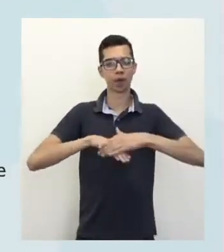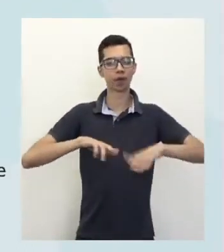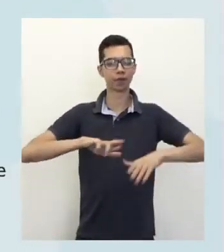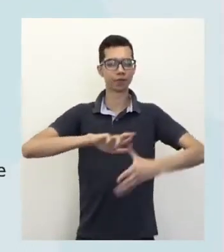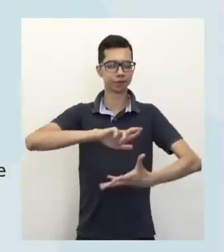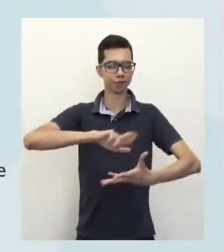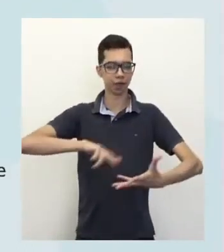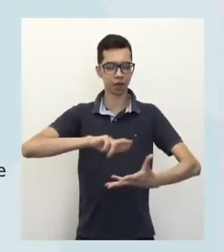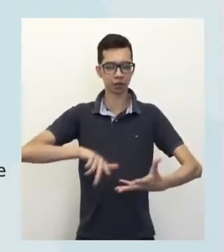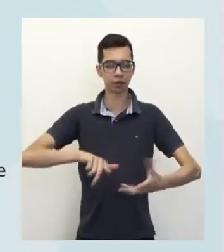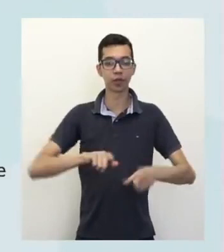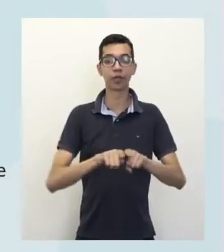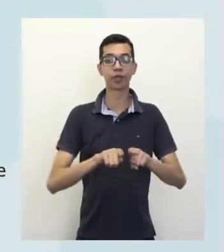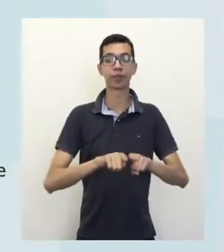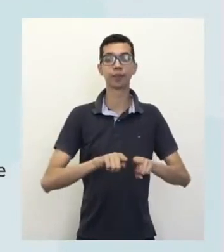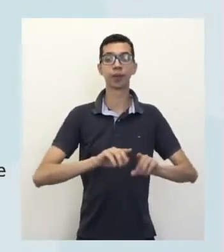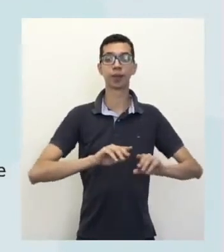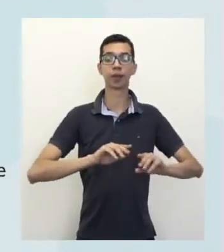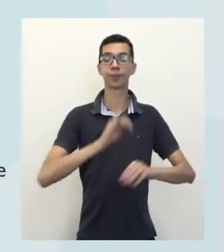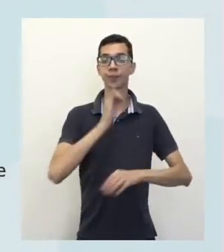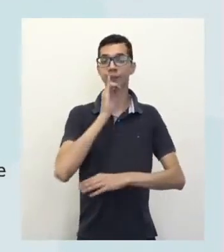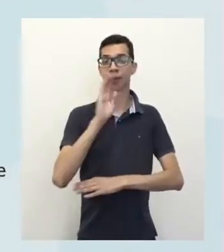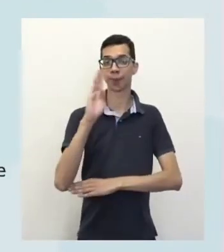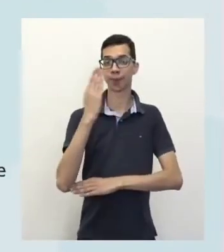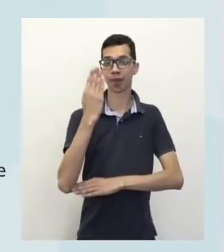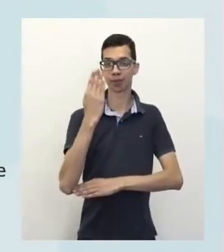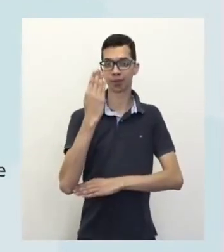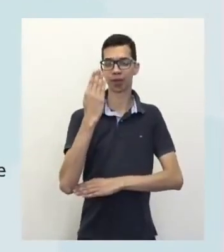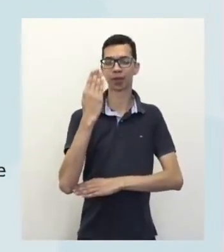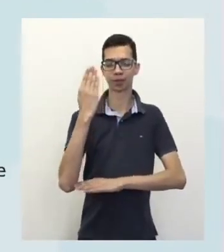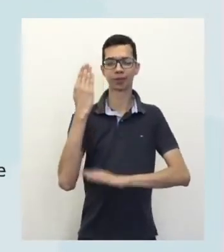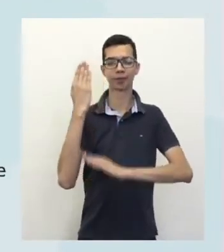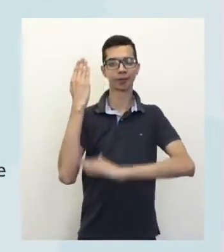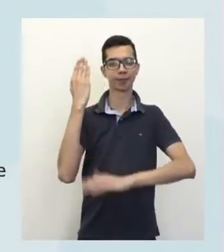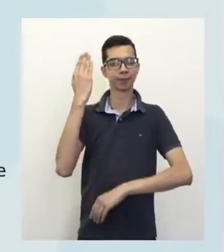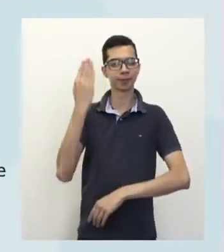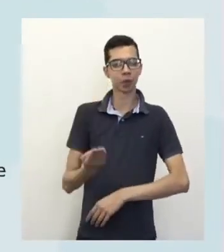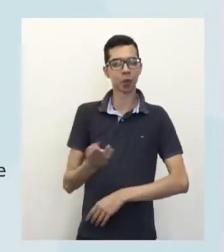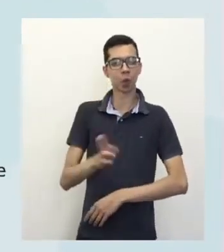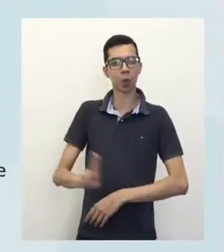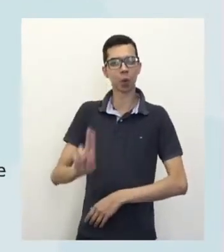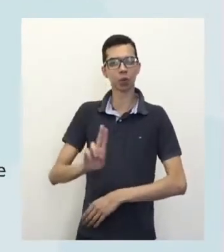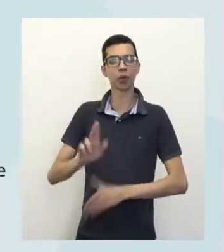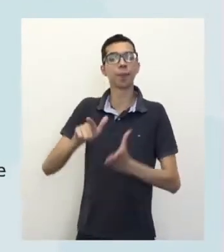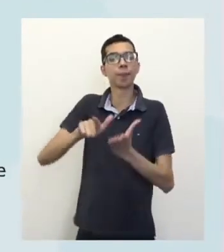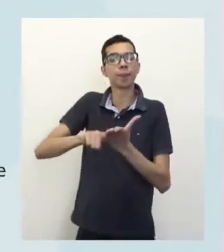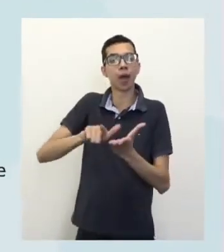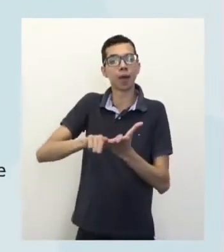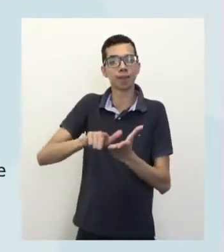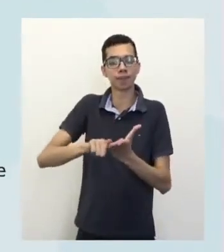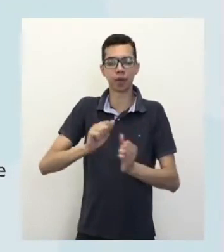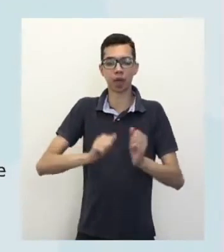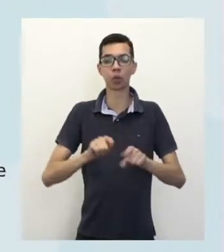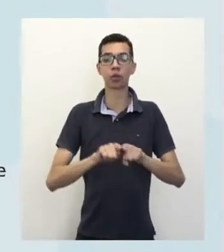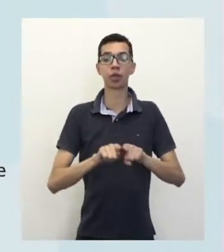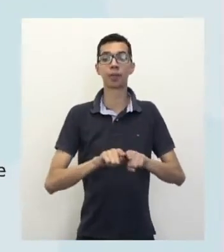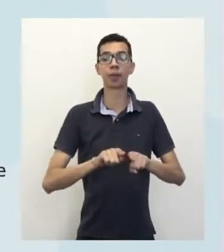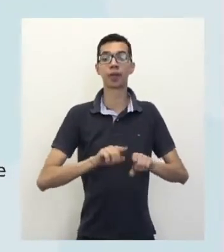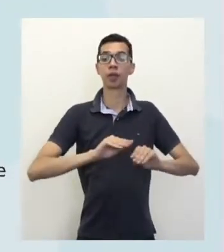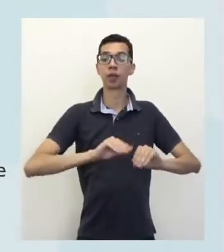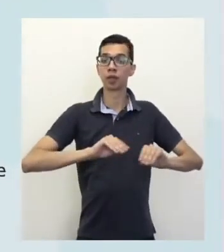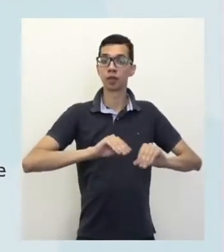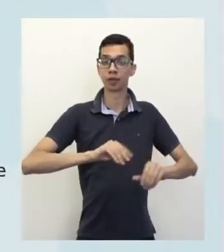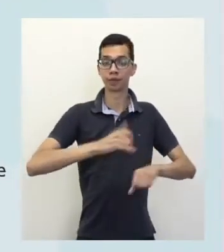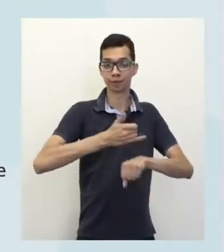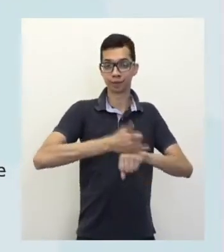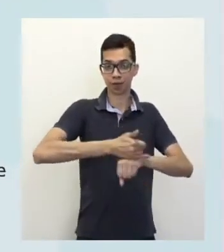o extrativismo, com a madeira para papel e celulose, mineração, daí um exemplo, o minério de ferro, por